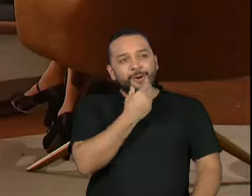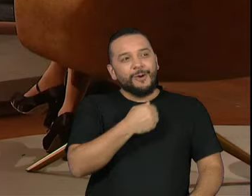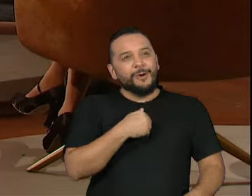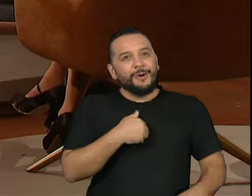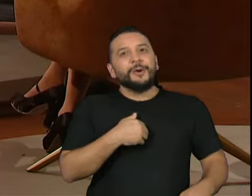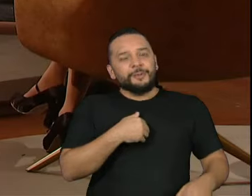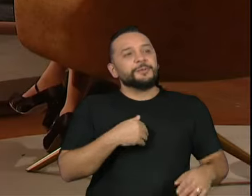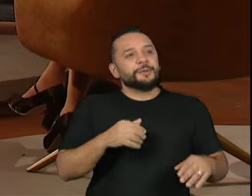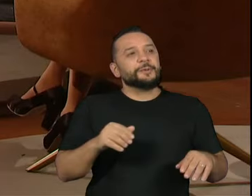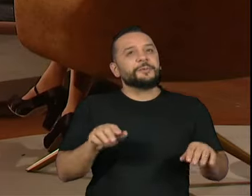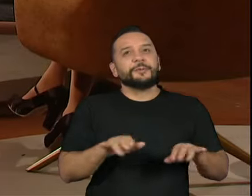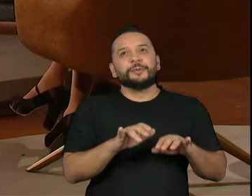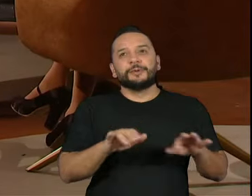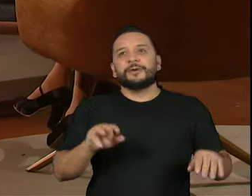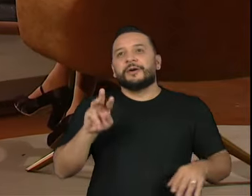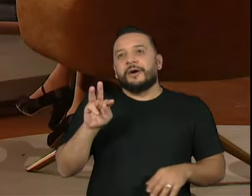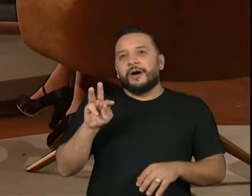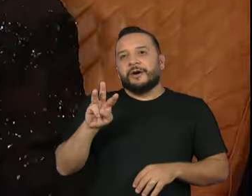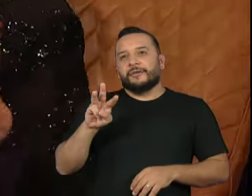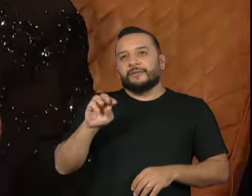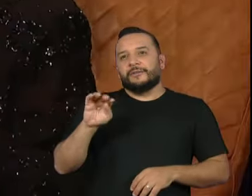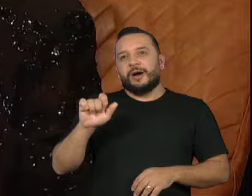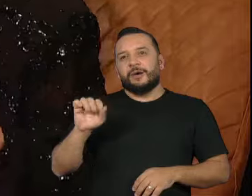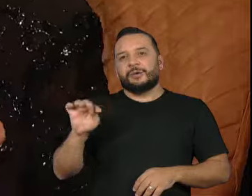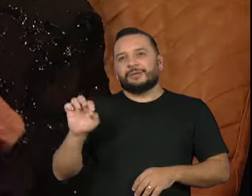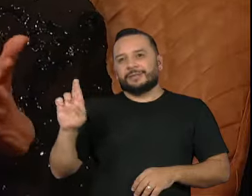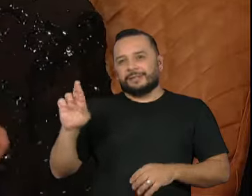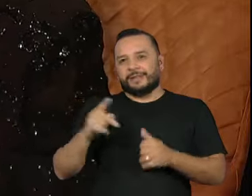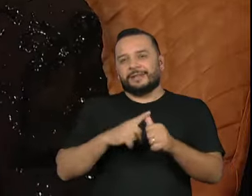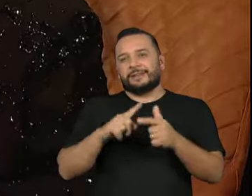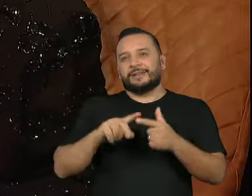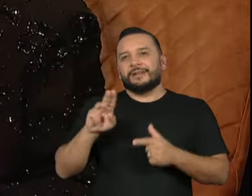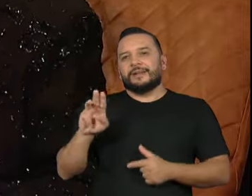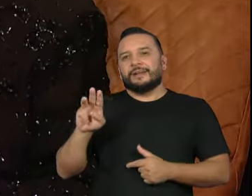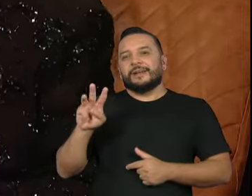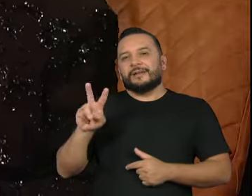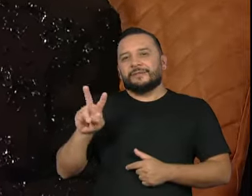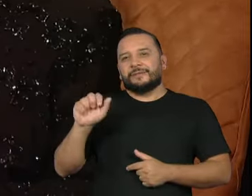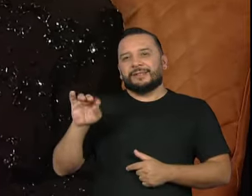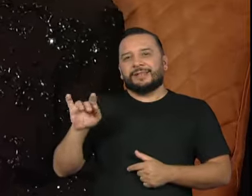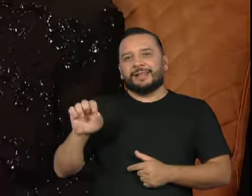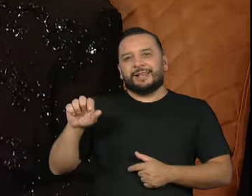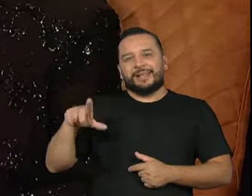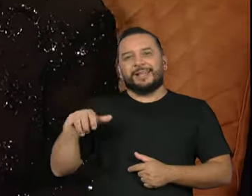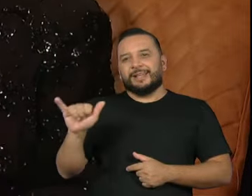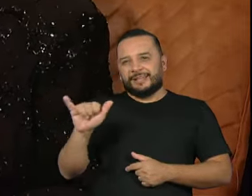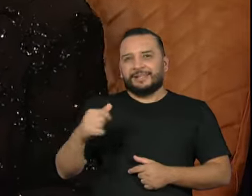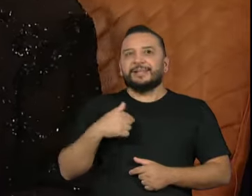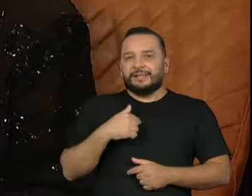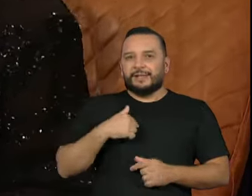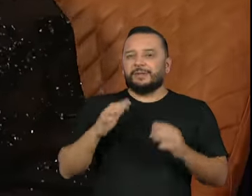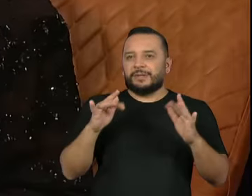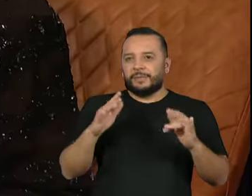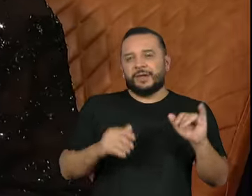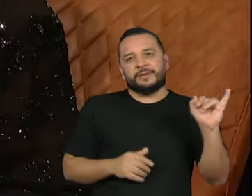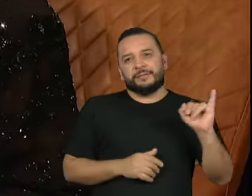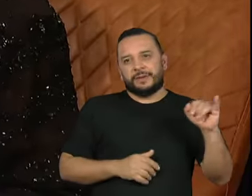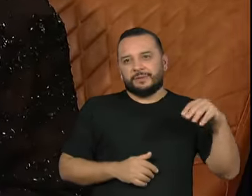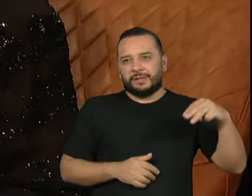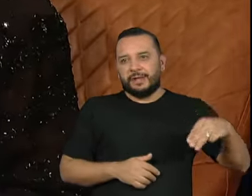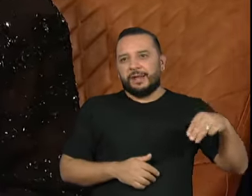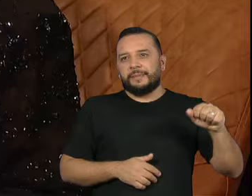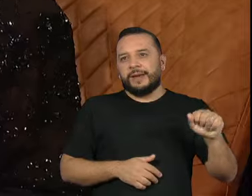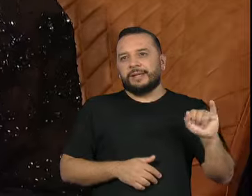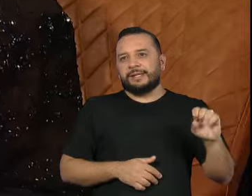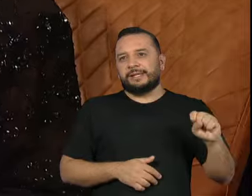Bom, já vou falar. Walter Vanderlei, ele ia passar para nós marcarmos um ensaio. Eu namorava o irmão da Maísa durante algum